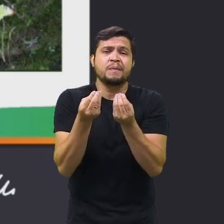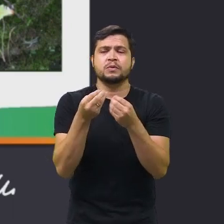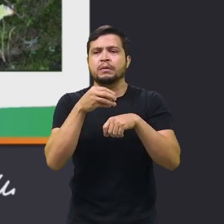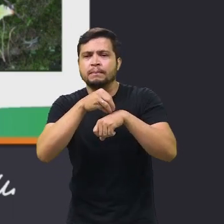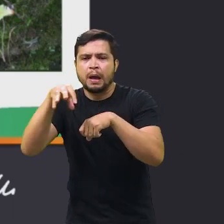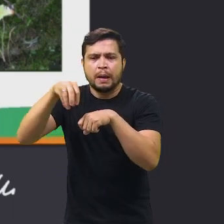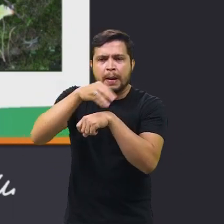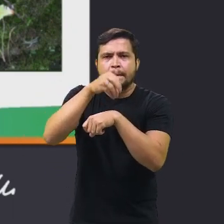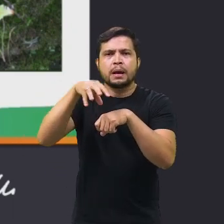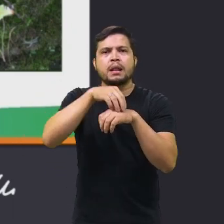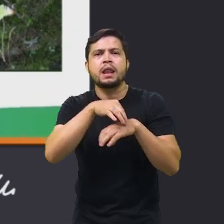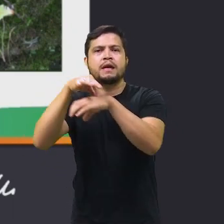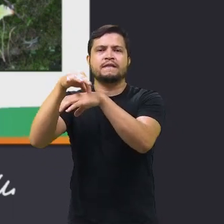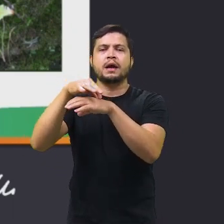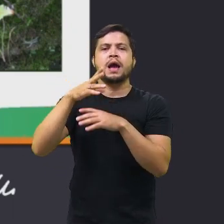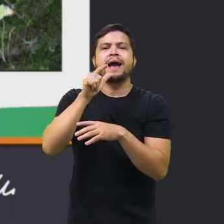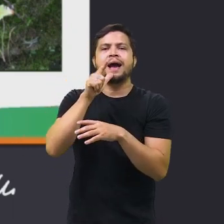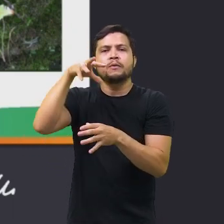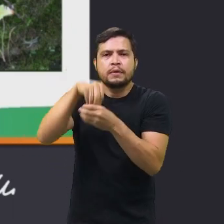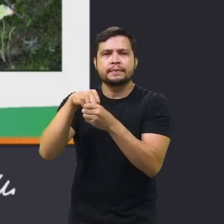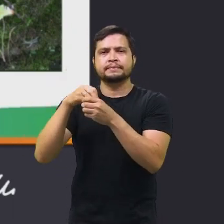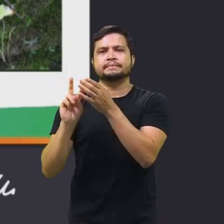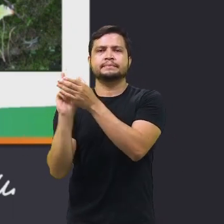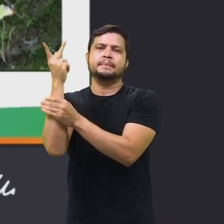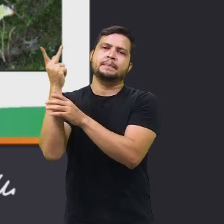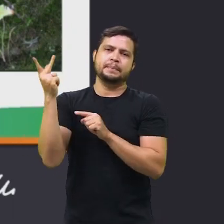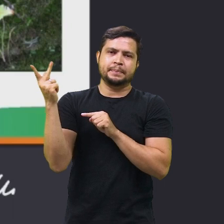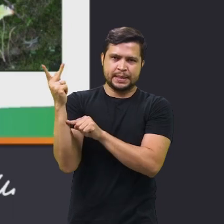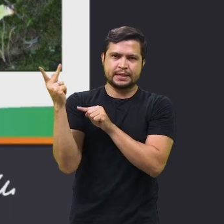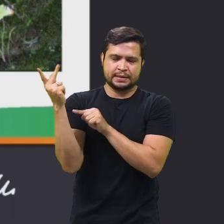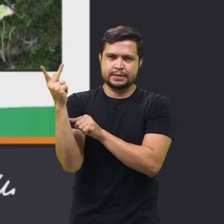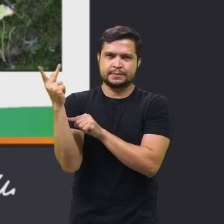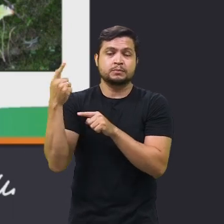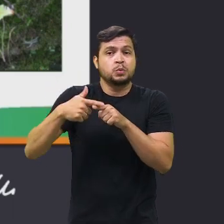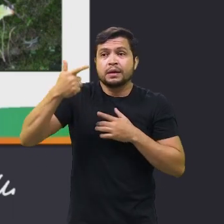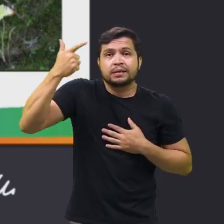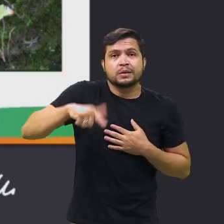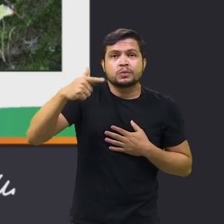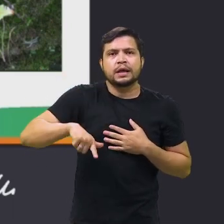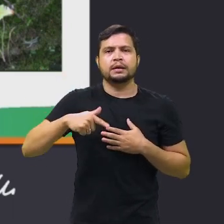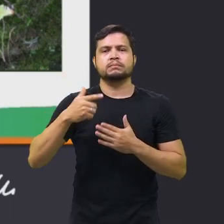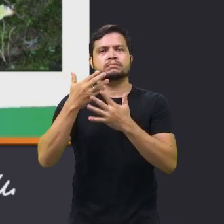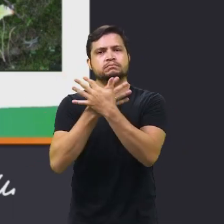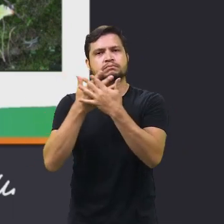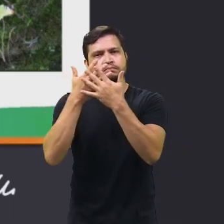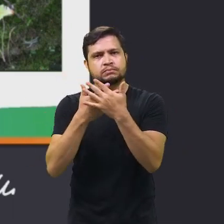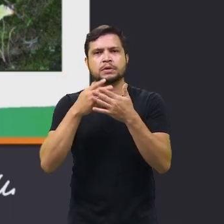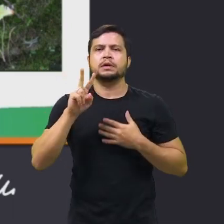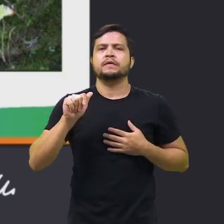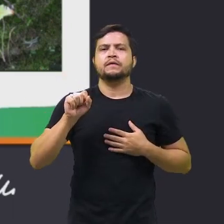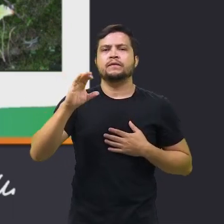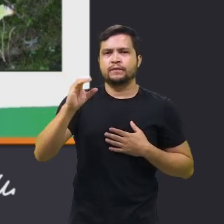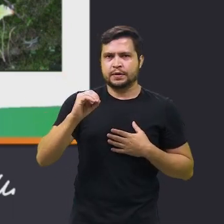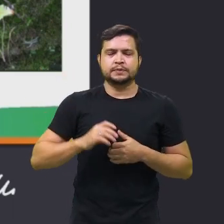esse transporte ocorrer nessas plantas se elas tivessem um porte muito elevado, já que elas não possuem vasos condutores, né?